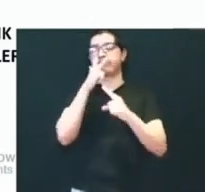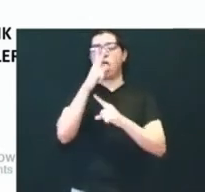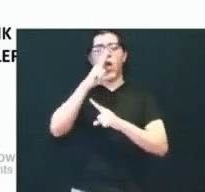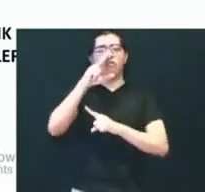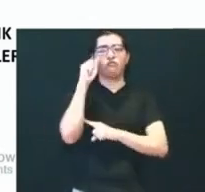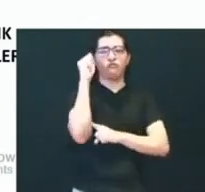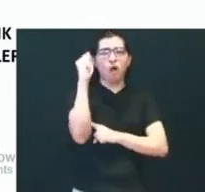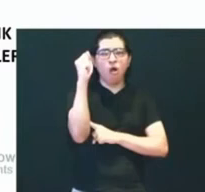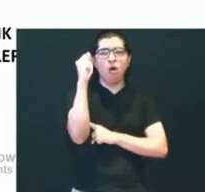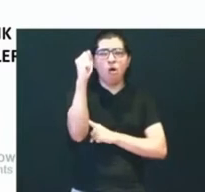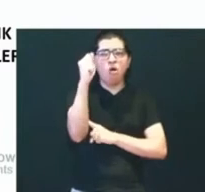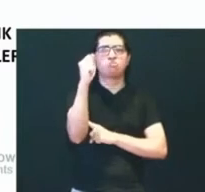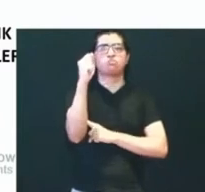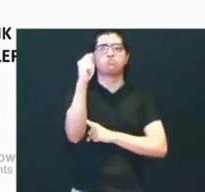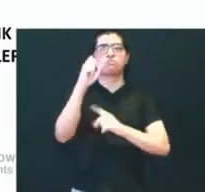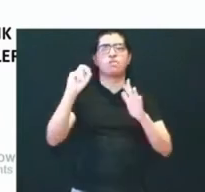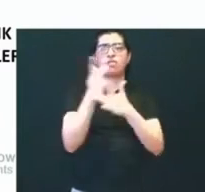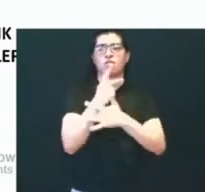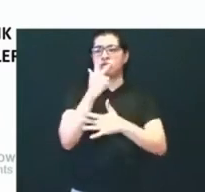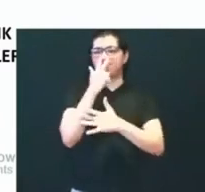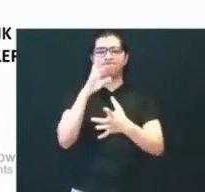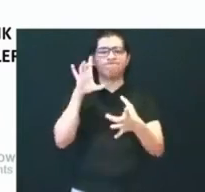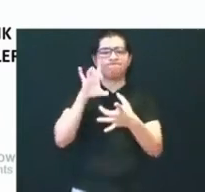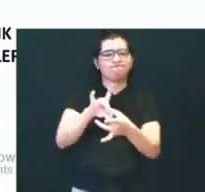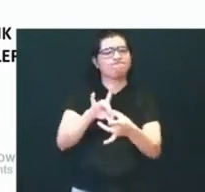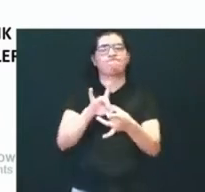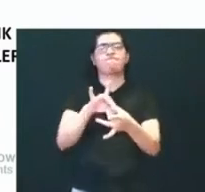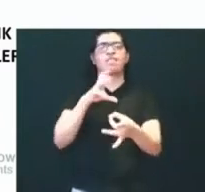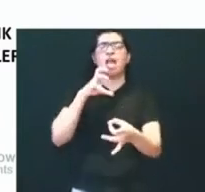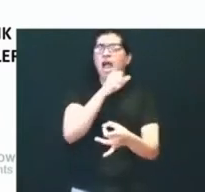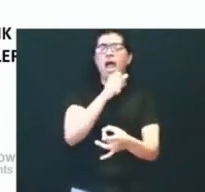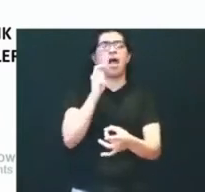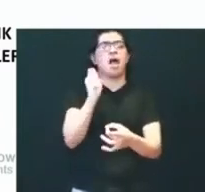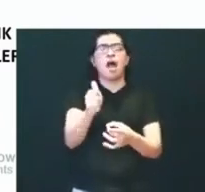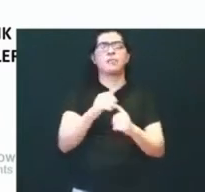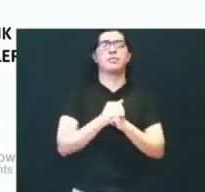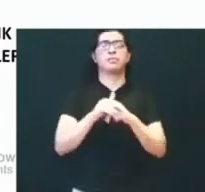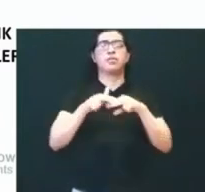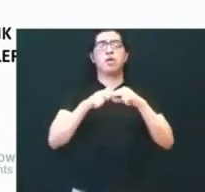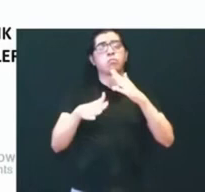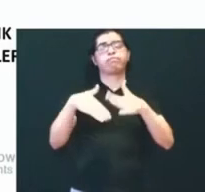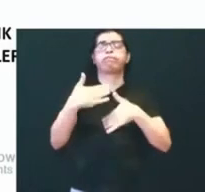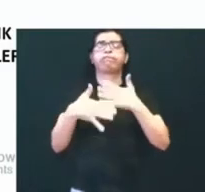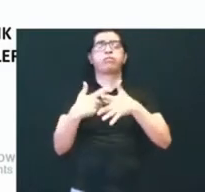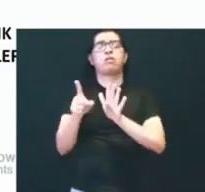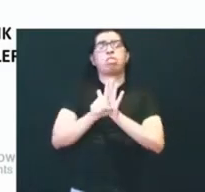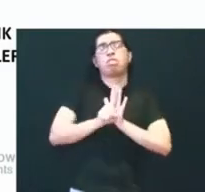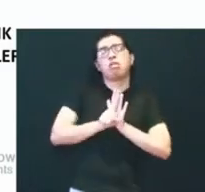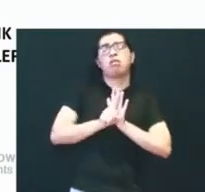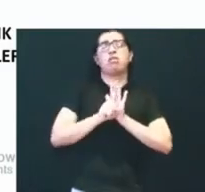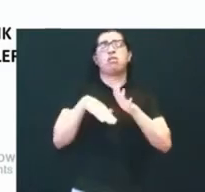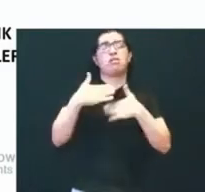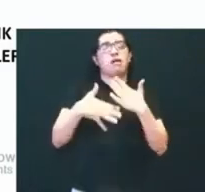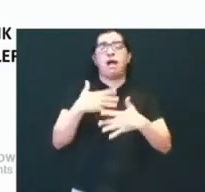agressividade da doença. Aconteceu de maneira aguda, de uma maneira muito rápida. Então, os sintomas acometem o paciente de uma maneira